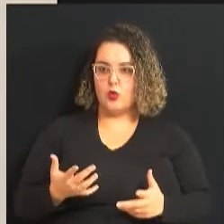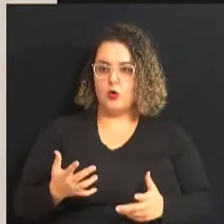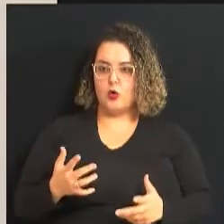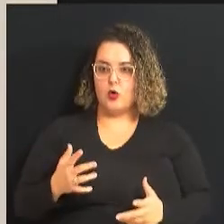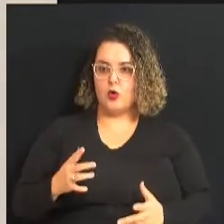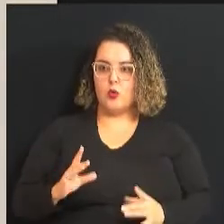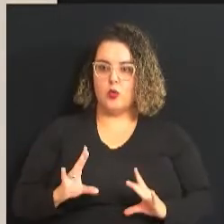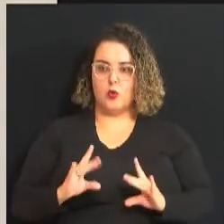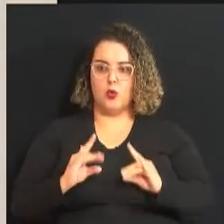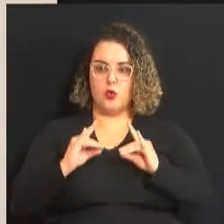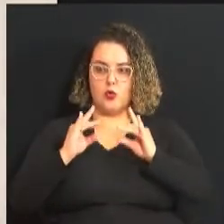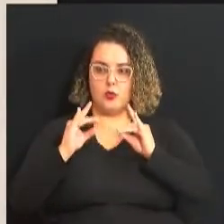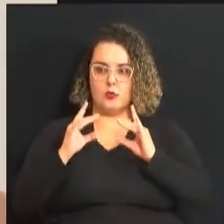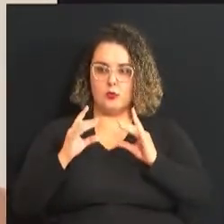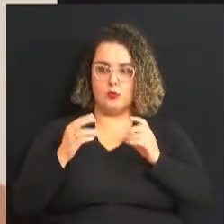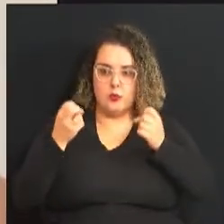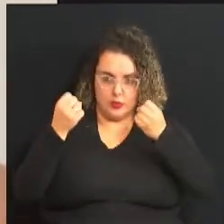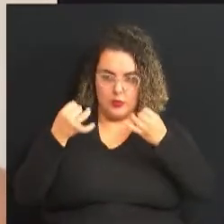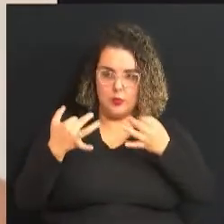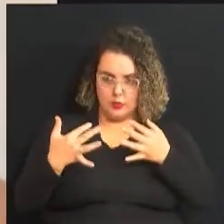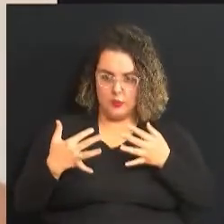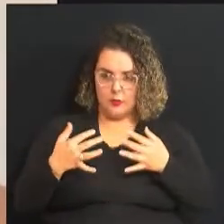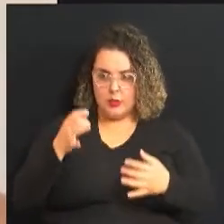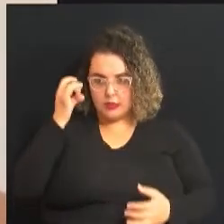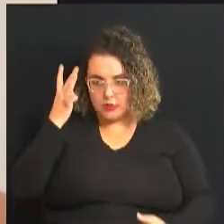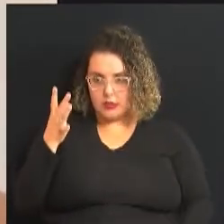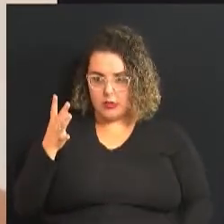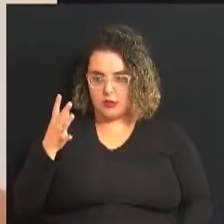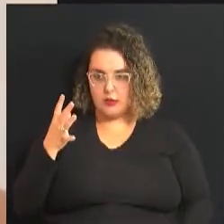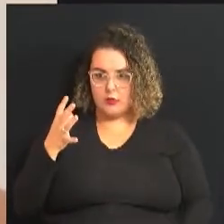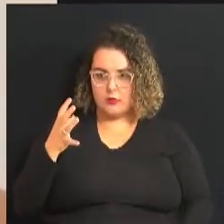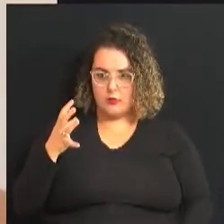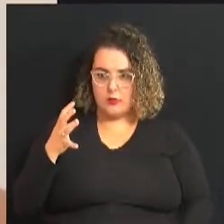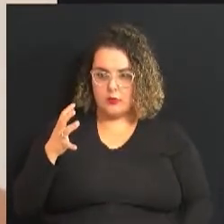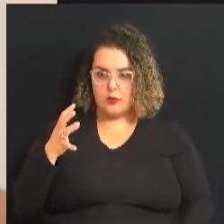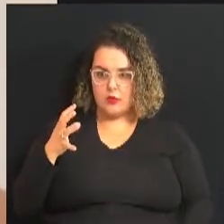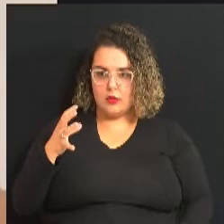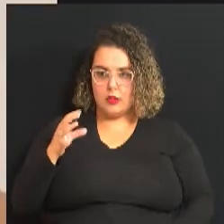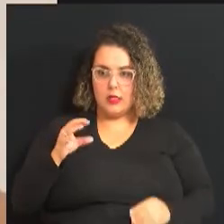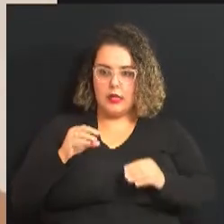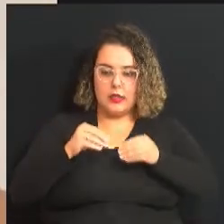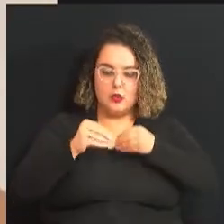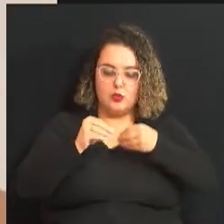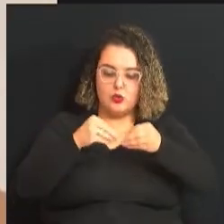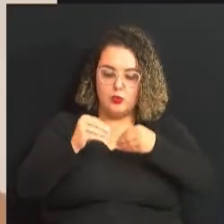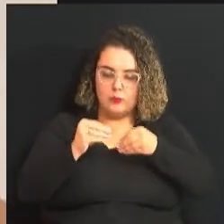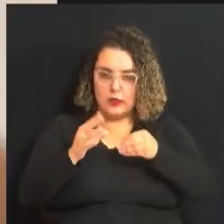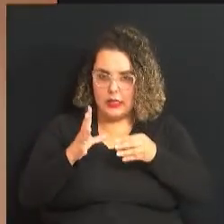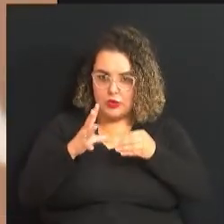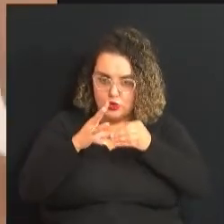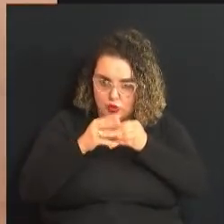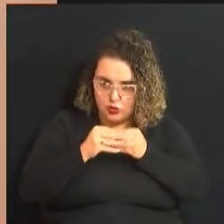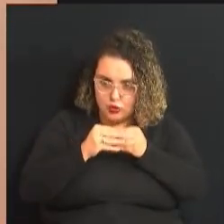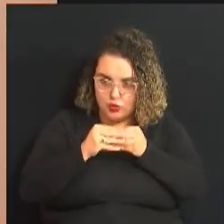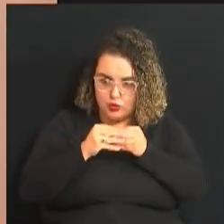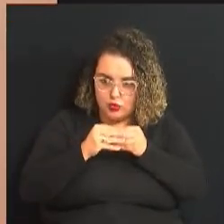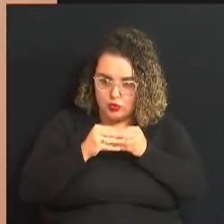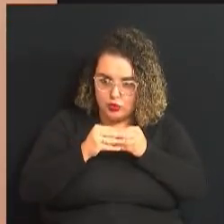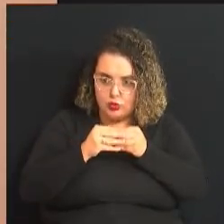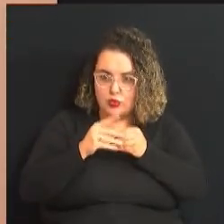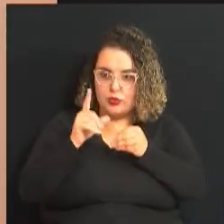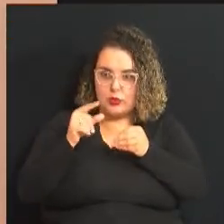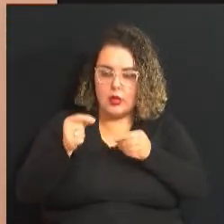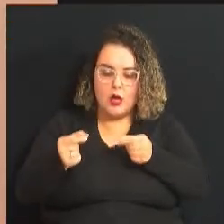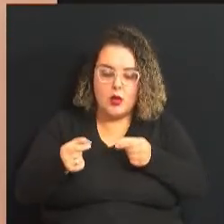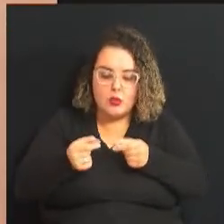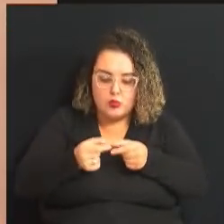fica, vou explicar de uma maneira assim mais fácil, ele fica grudado no plástico, né? O plástico que é o dispositivozinho que